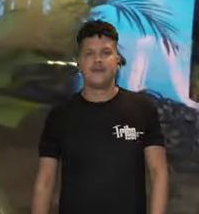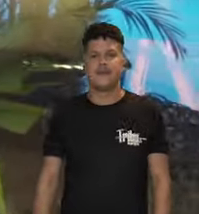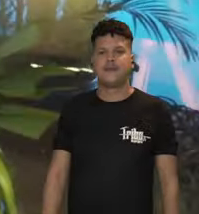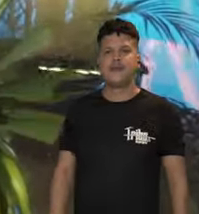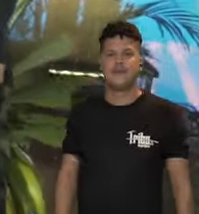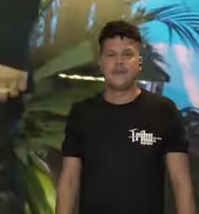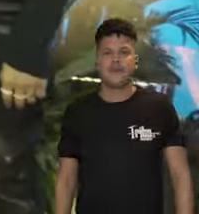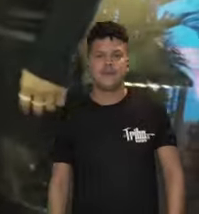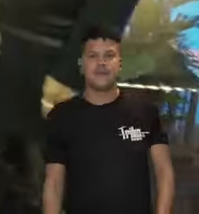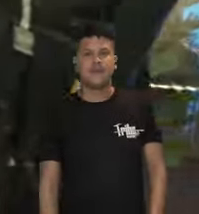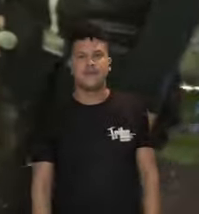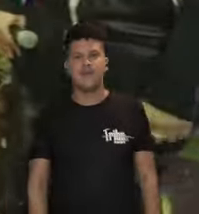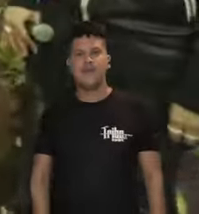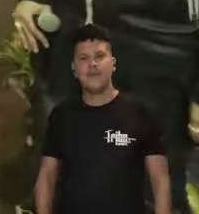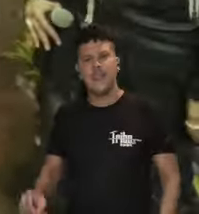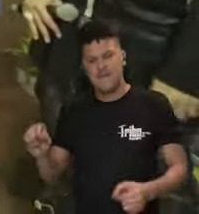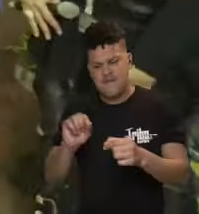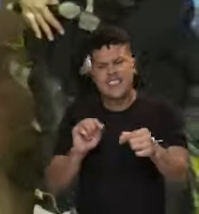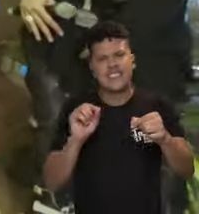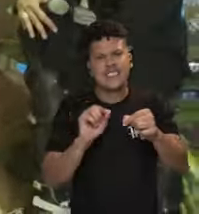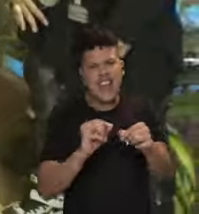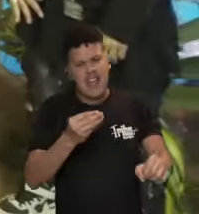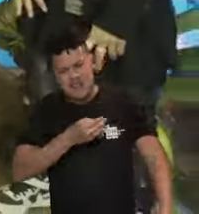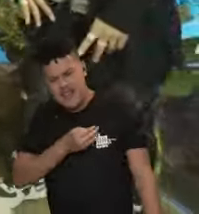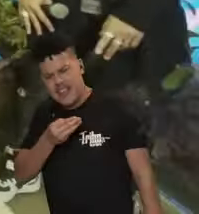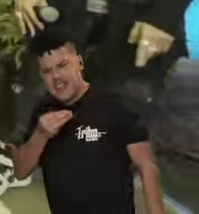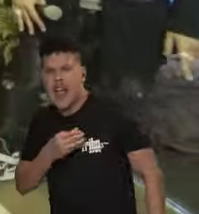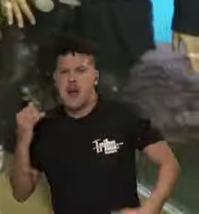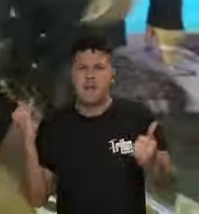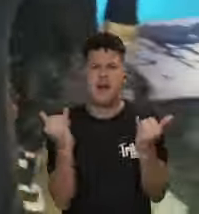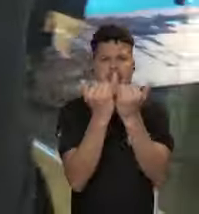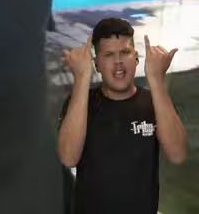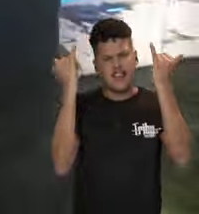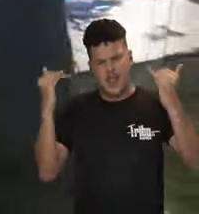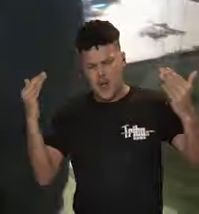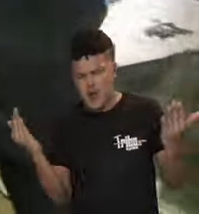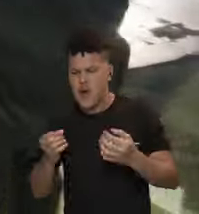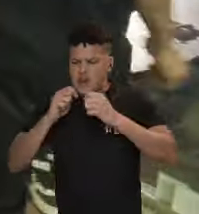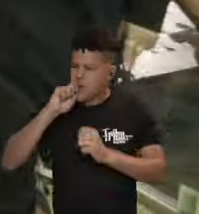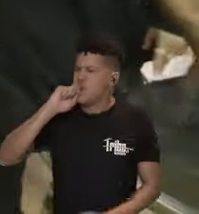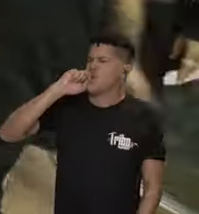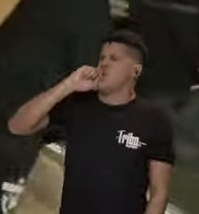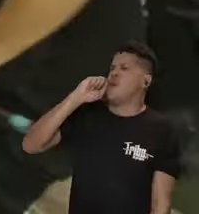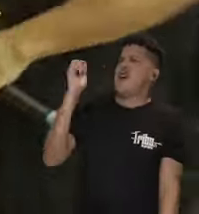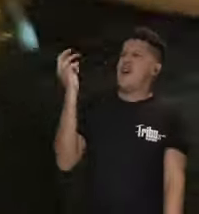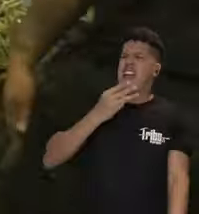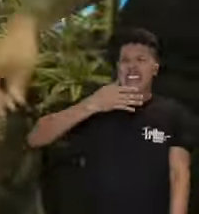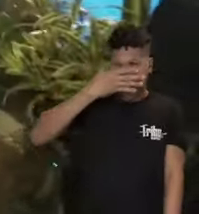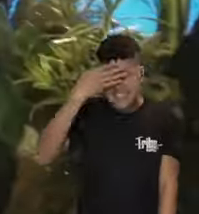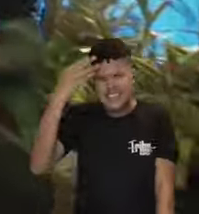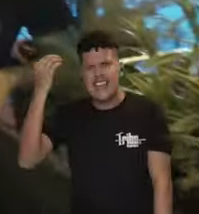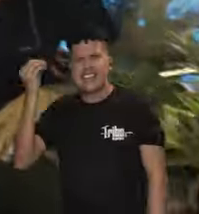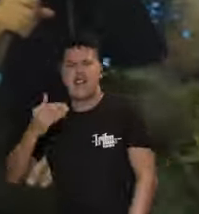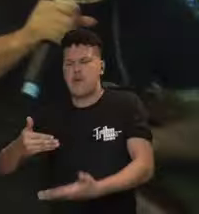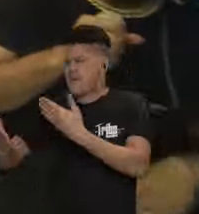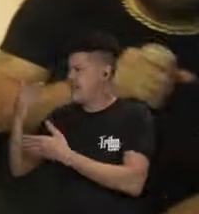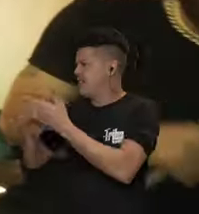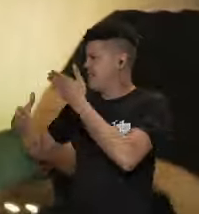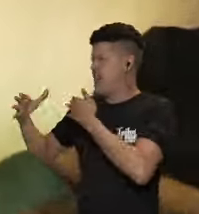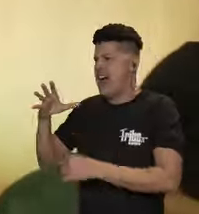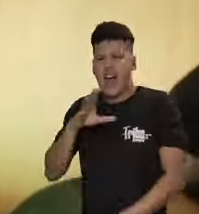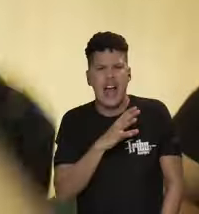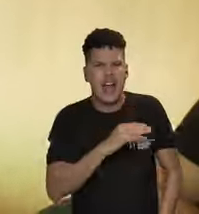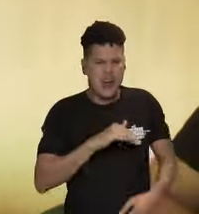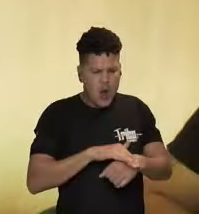Gozar, yeah. Fazer da vida um brinde que hoje fumaçou. Pra esquecer o passado, uma noite de